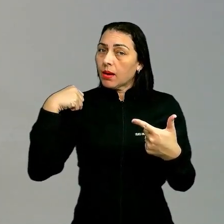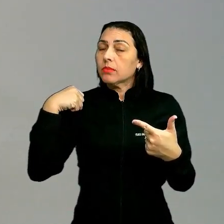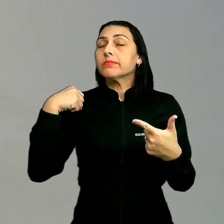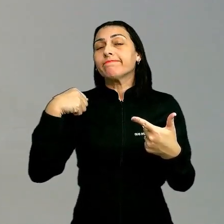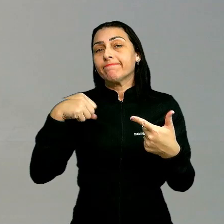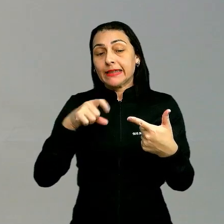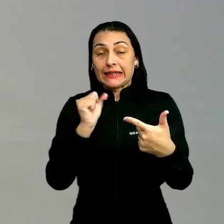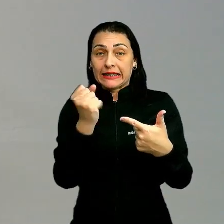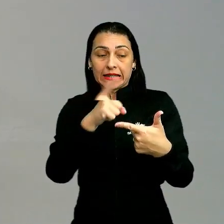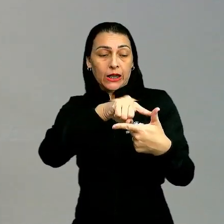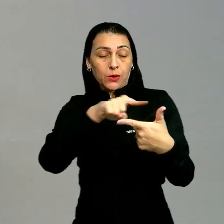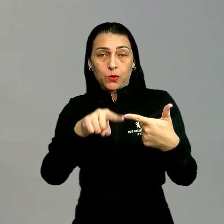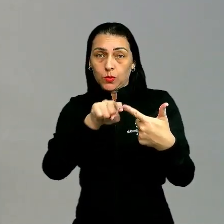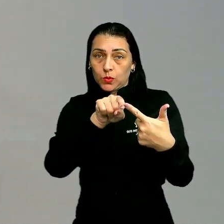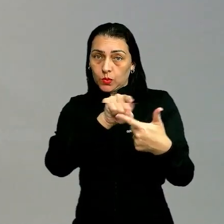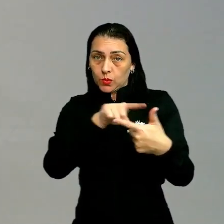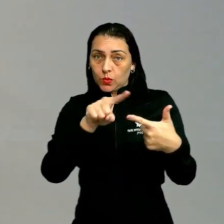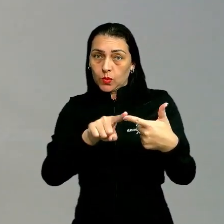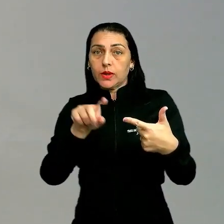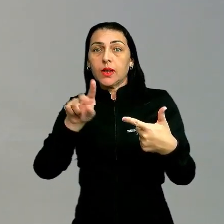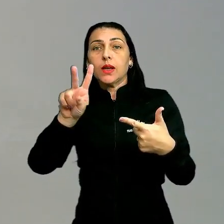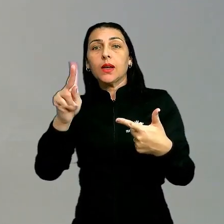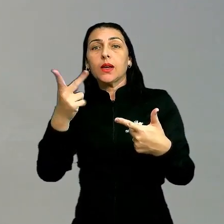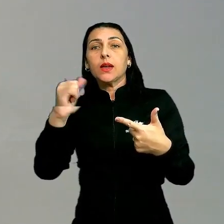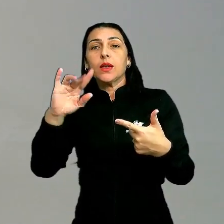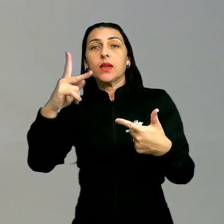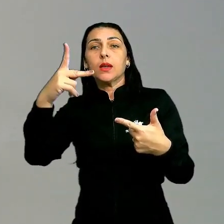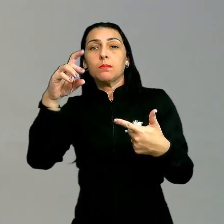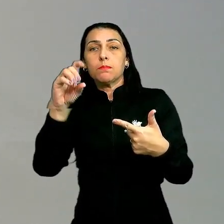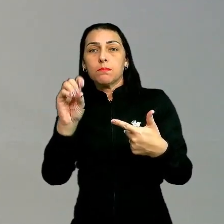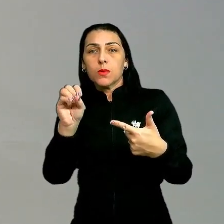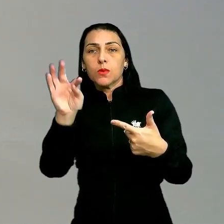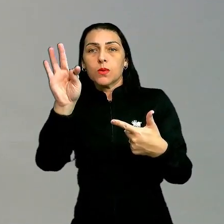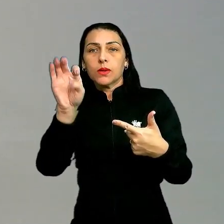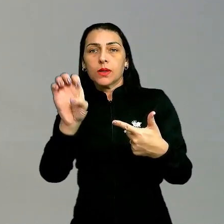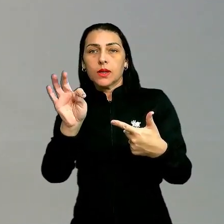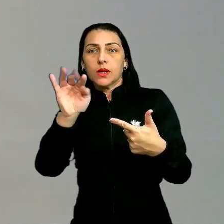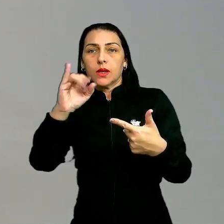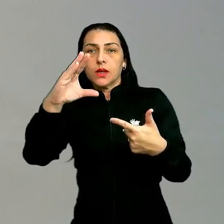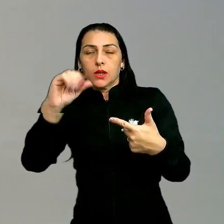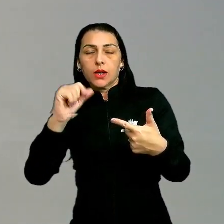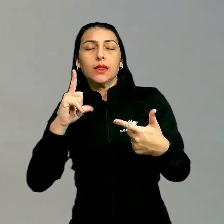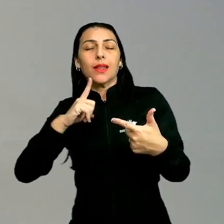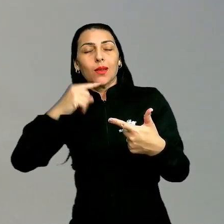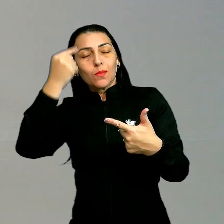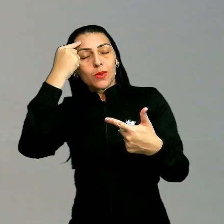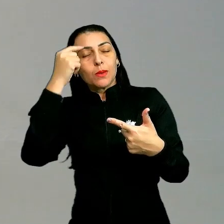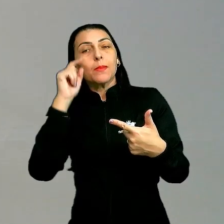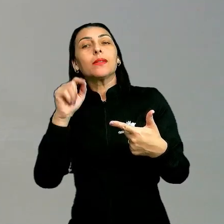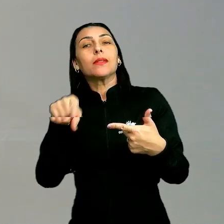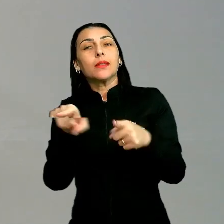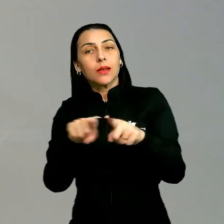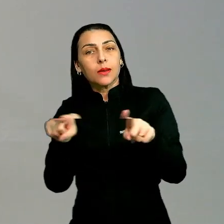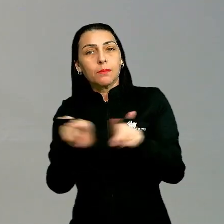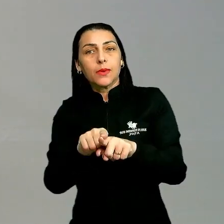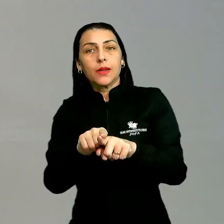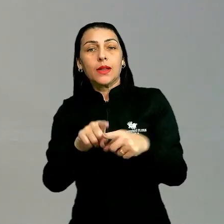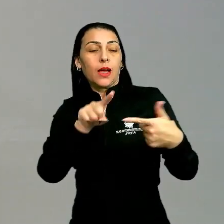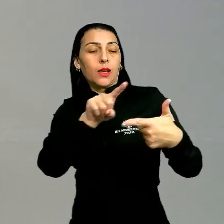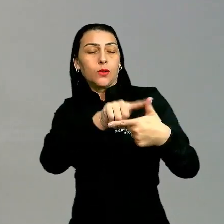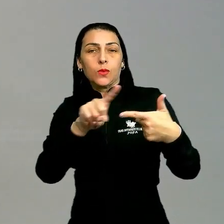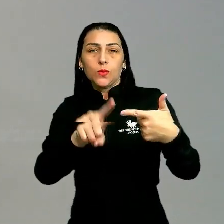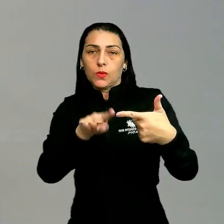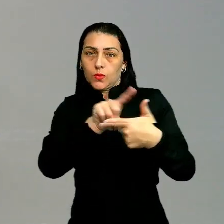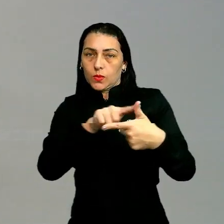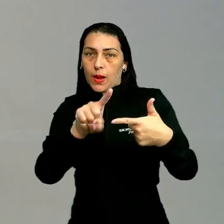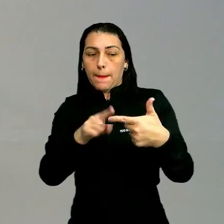E se as duas premissas forem hipotéticas, também nós vamos ter um raciocínio hipotético. Aliás, se qualquer uma das